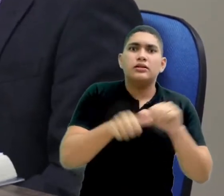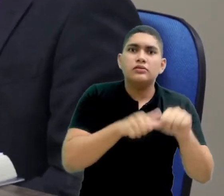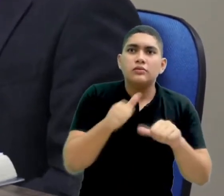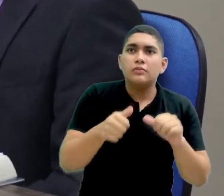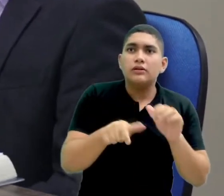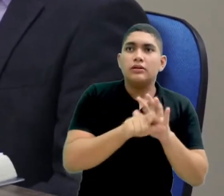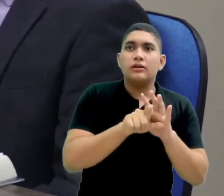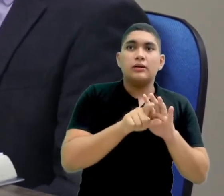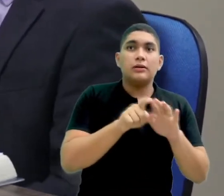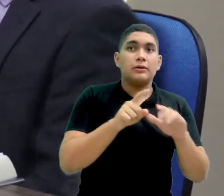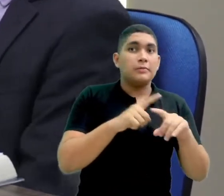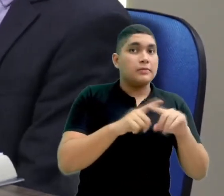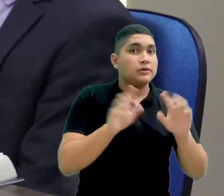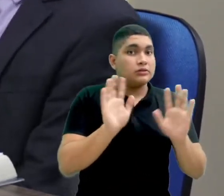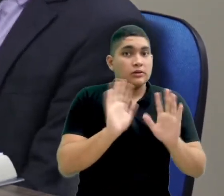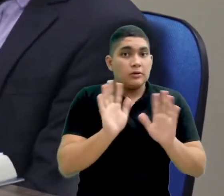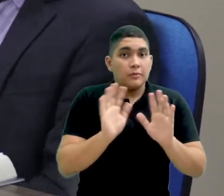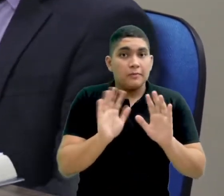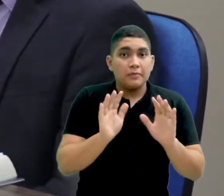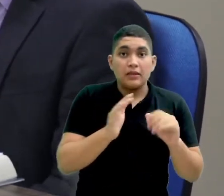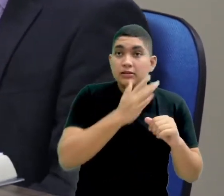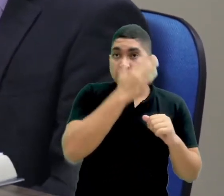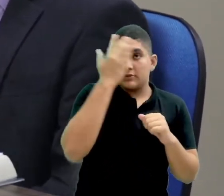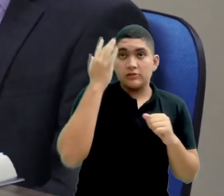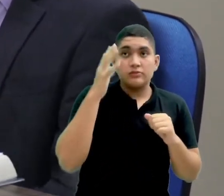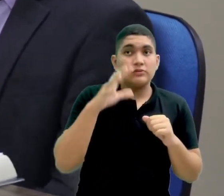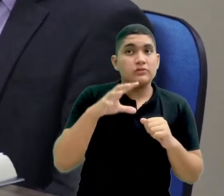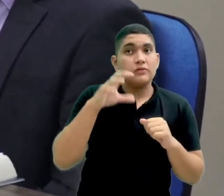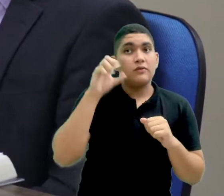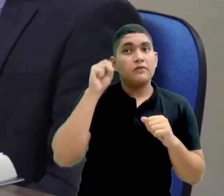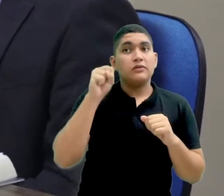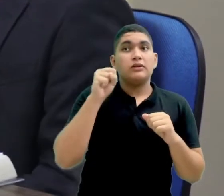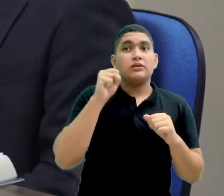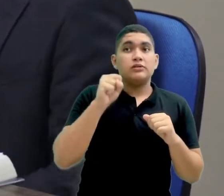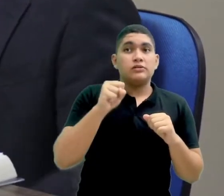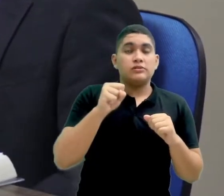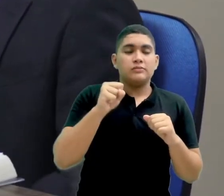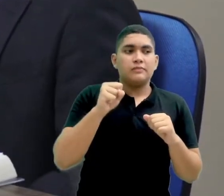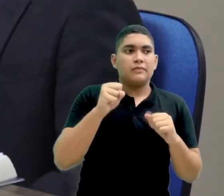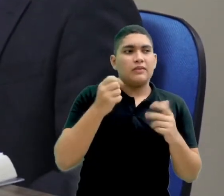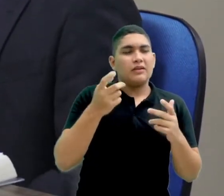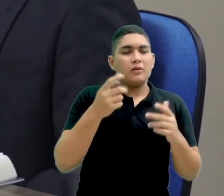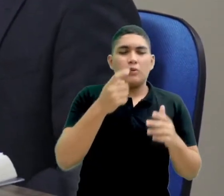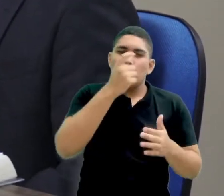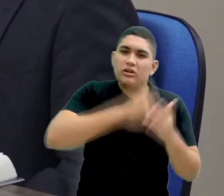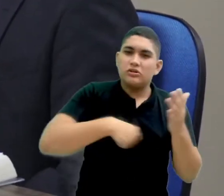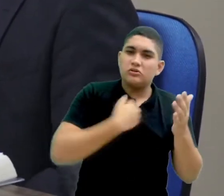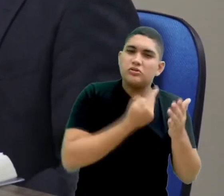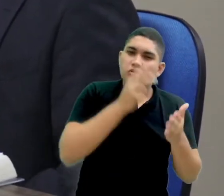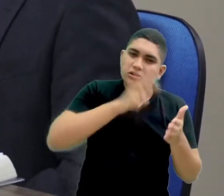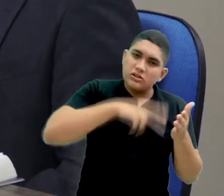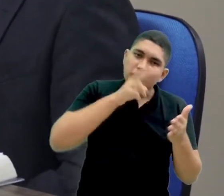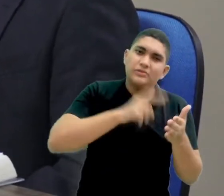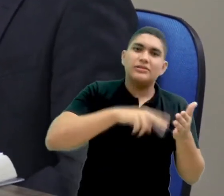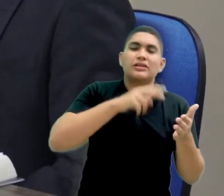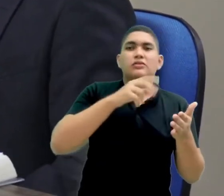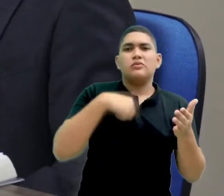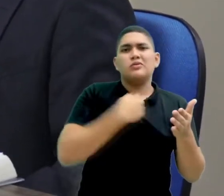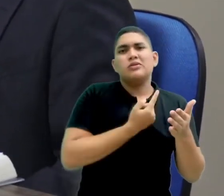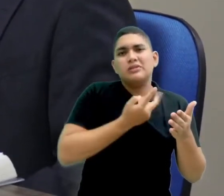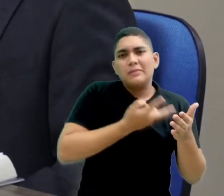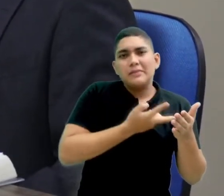não, os ouvintes, né, nós não precisamos cair nesse erro. O texto que nós estamos lendo, né, a gente pode